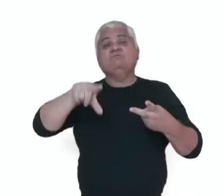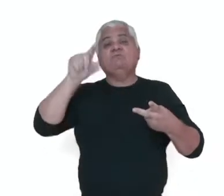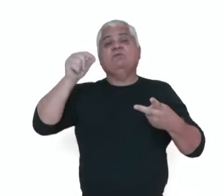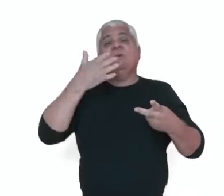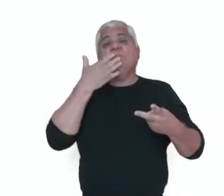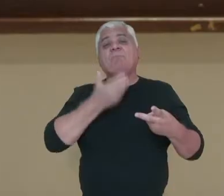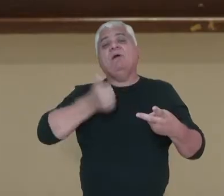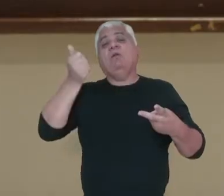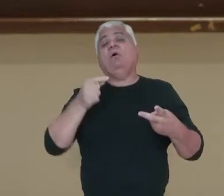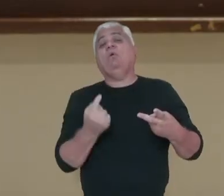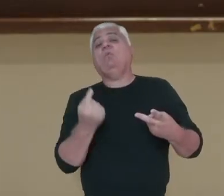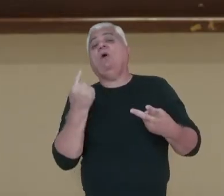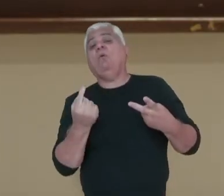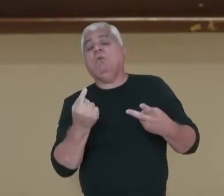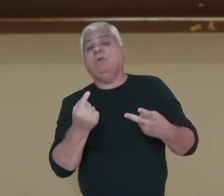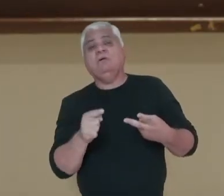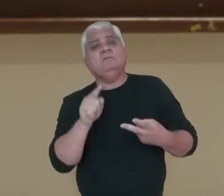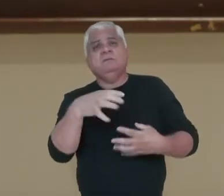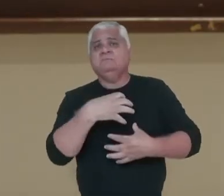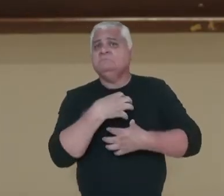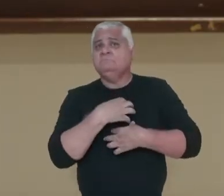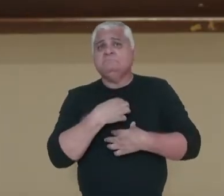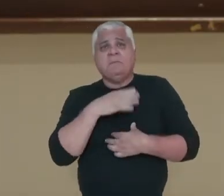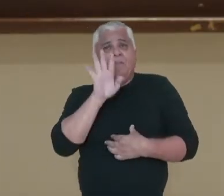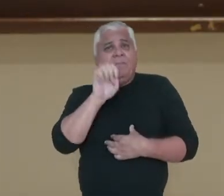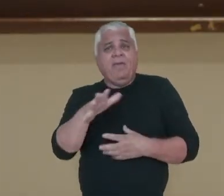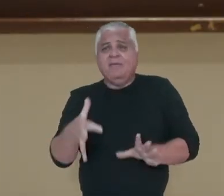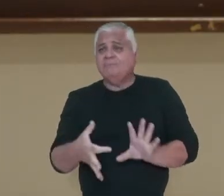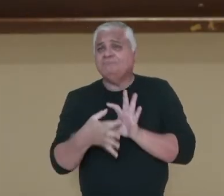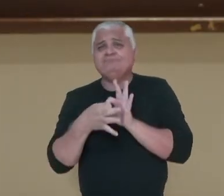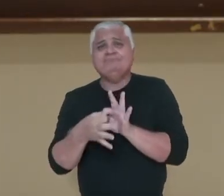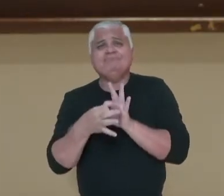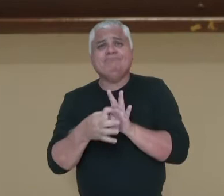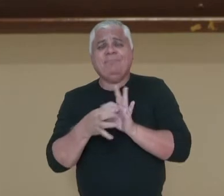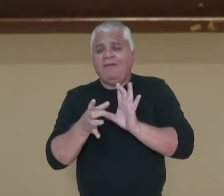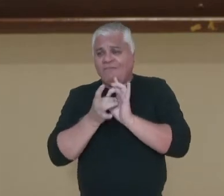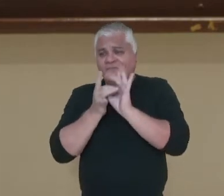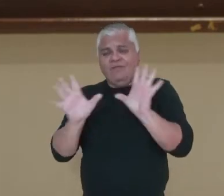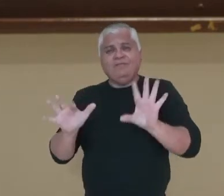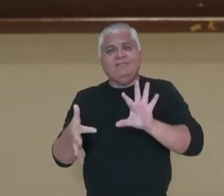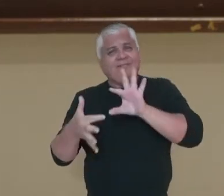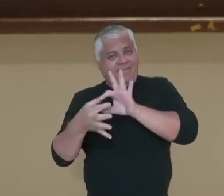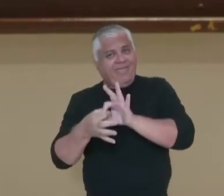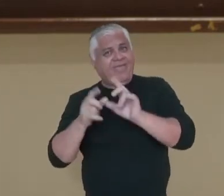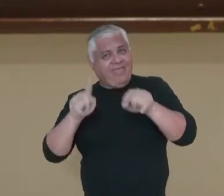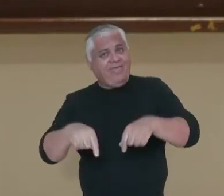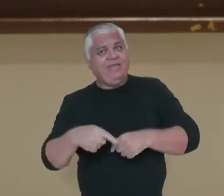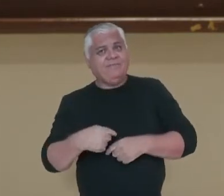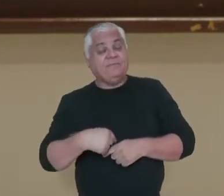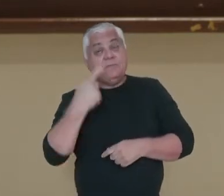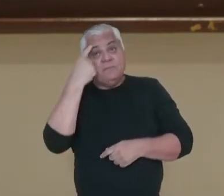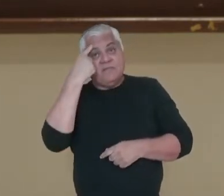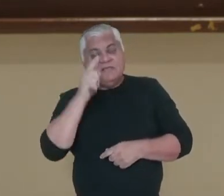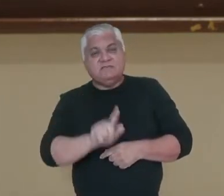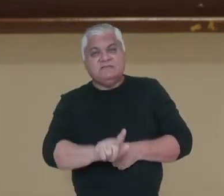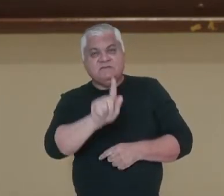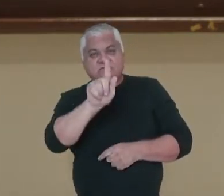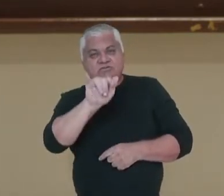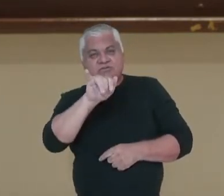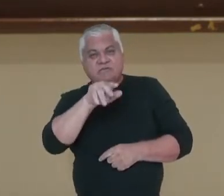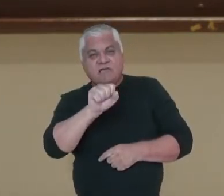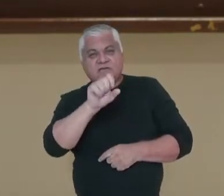melhor opção é aquela que você se sente melhor, que você se sente mais à vontade. Então parem para pensar em ginástica,